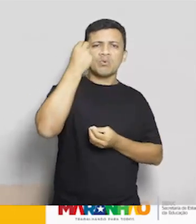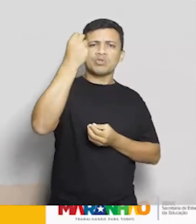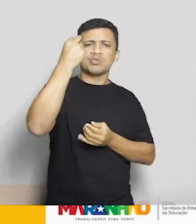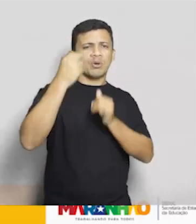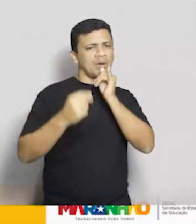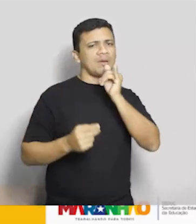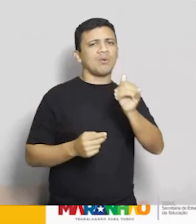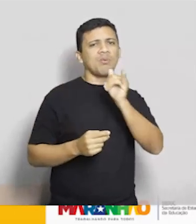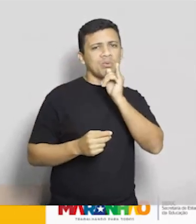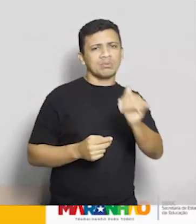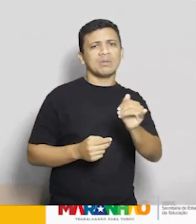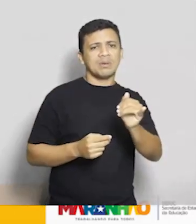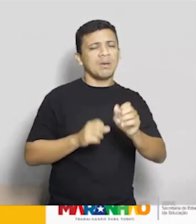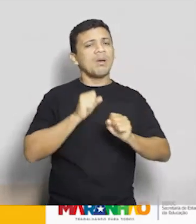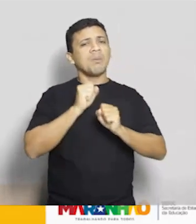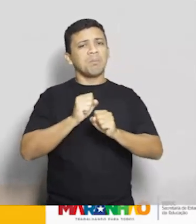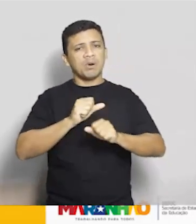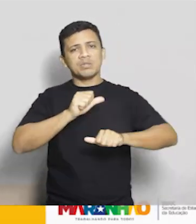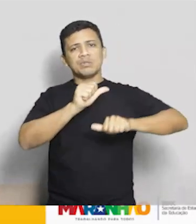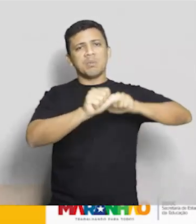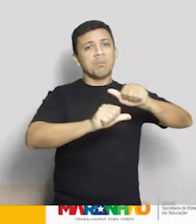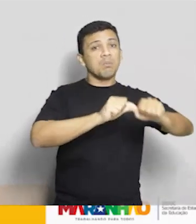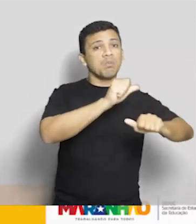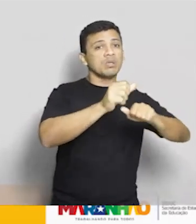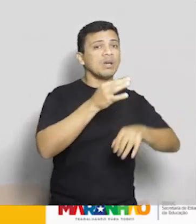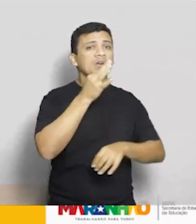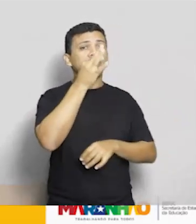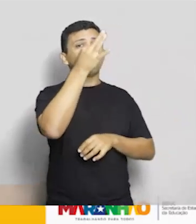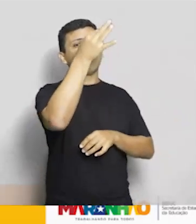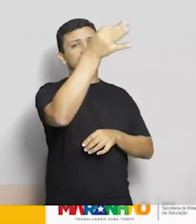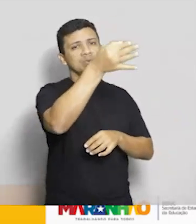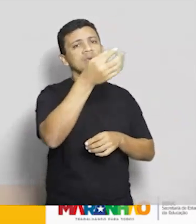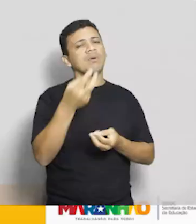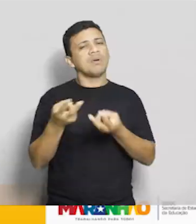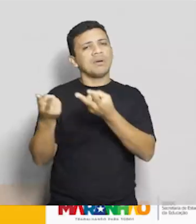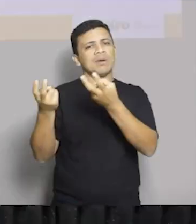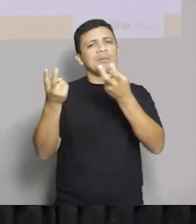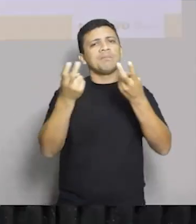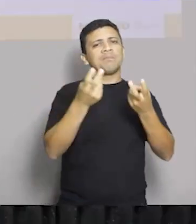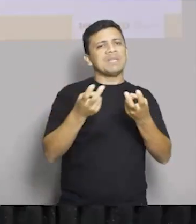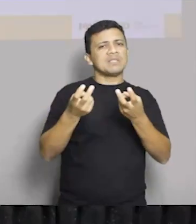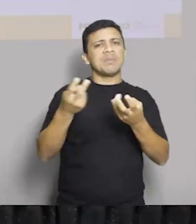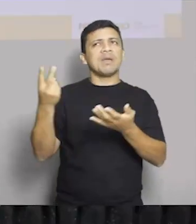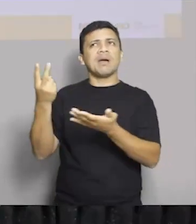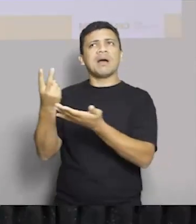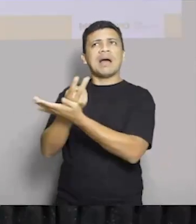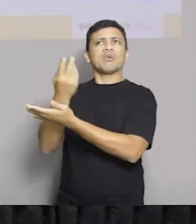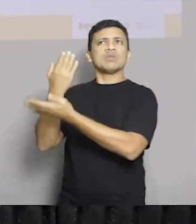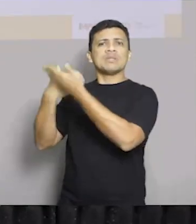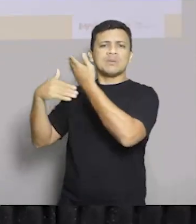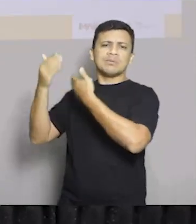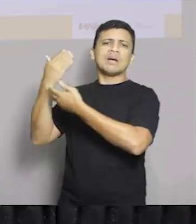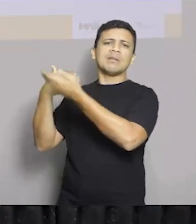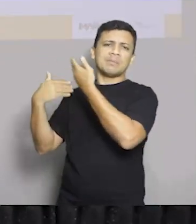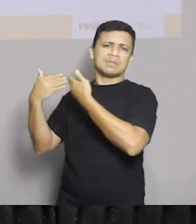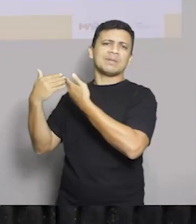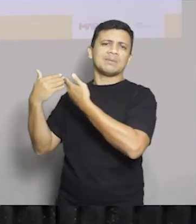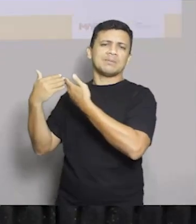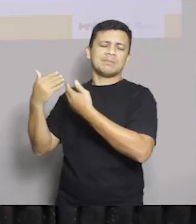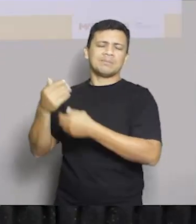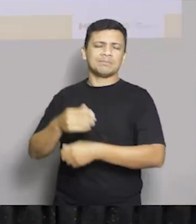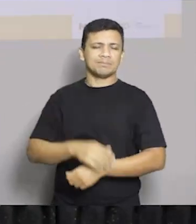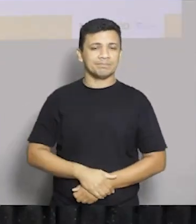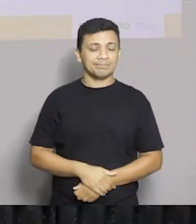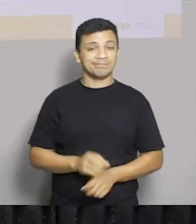como isso pode modificar como as gerações futuras Podem perceber aquilo que se passou aquilo que aconteceu no passado